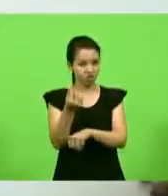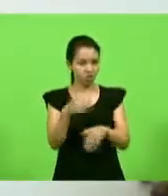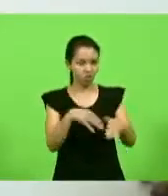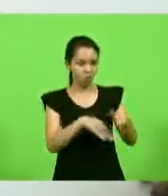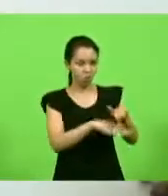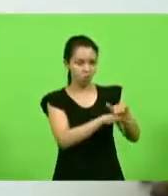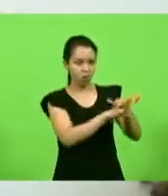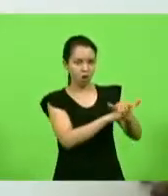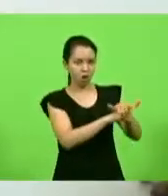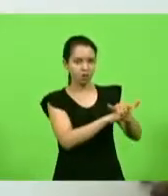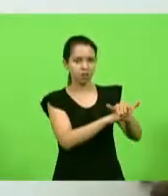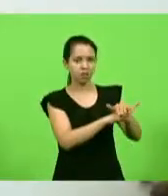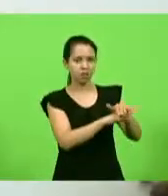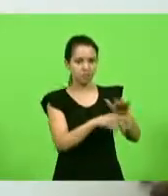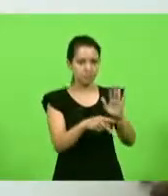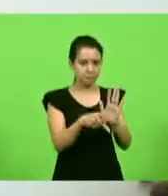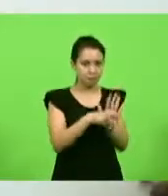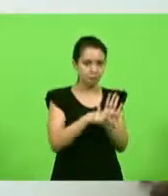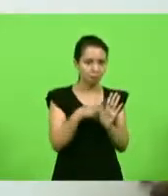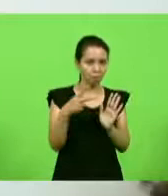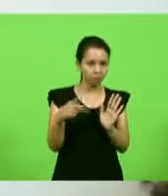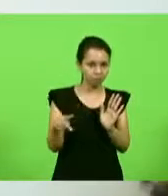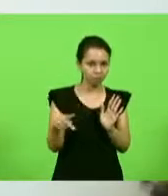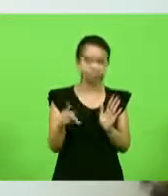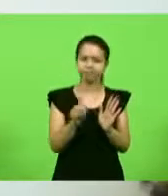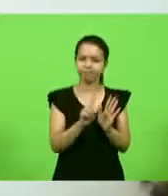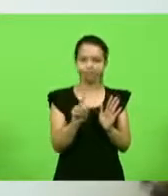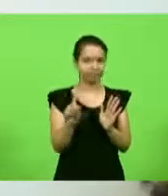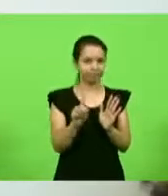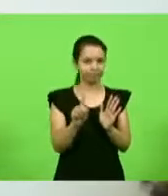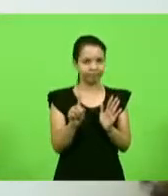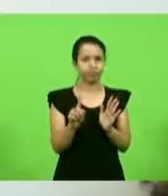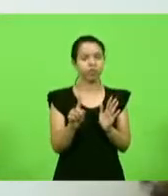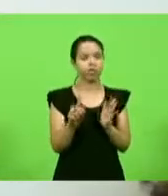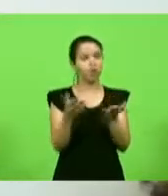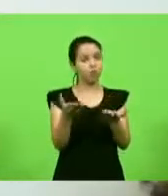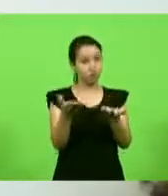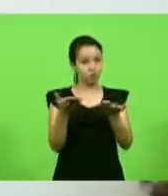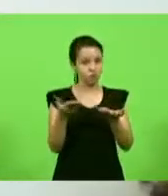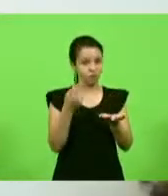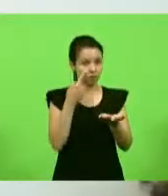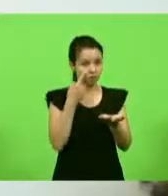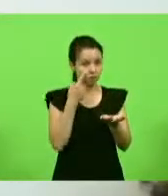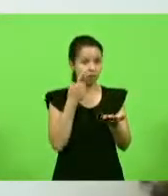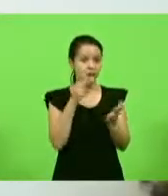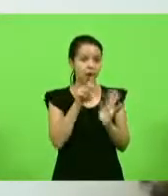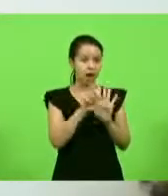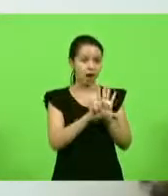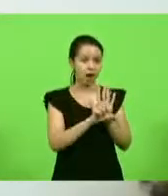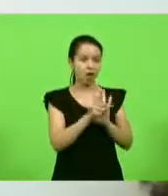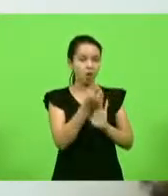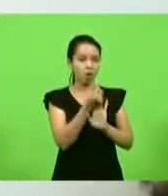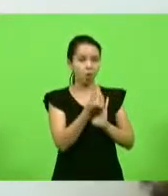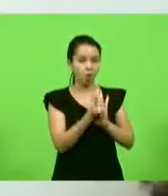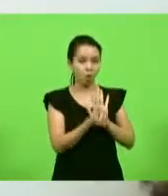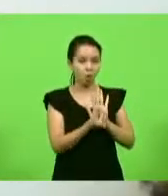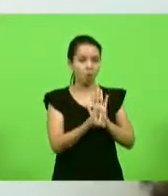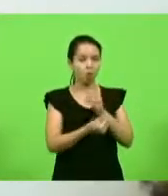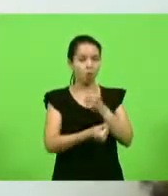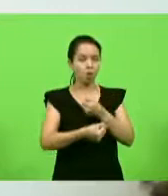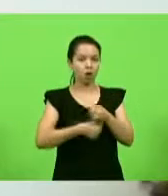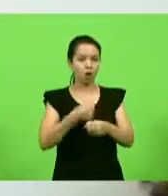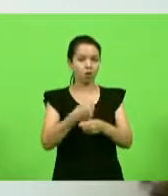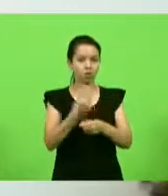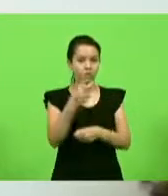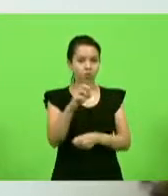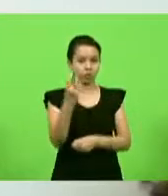E eu gostaria de convidar todos os deputados a olharem para a lei orçamentária de 2021, o que está